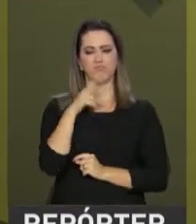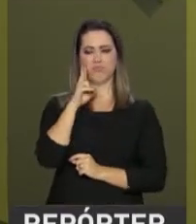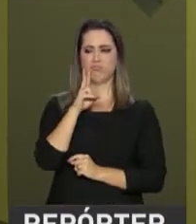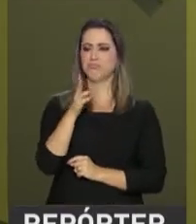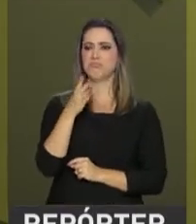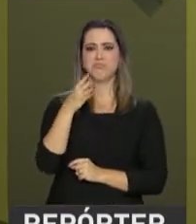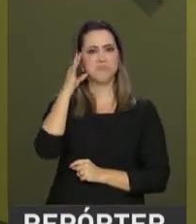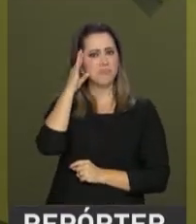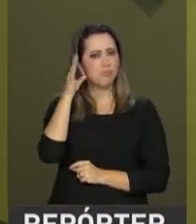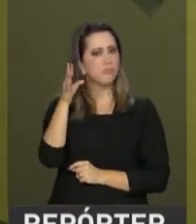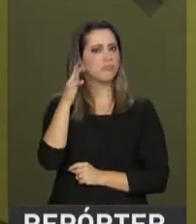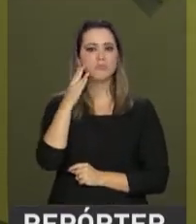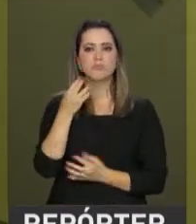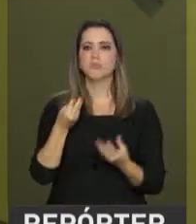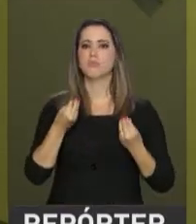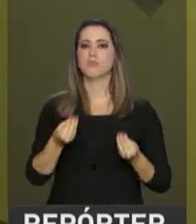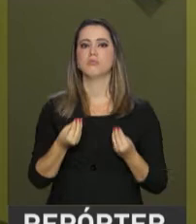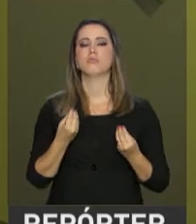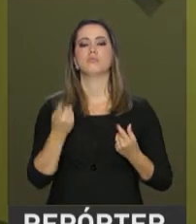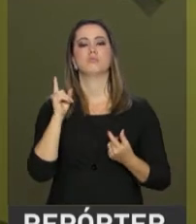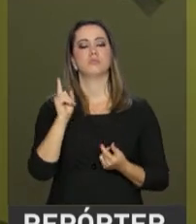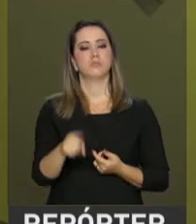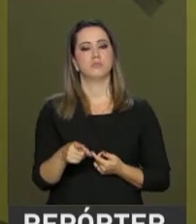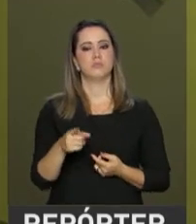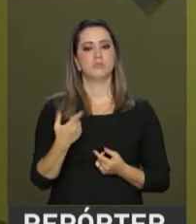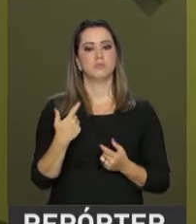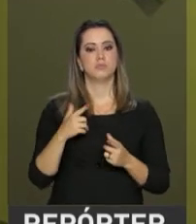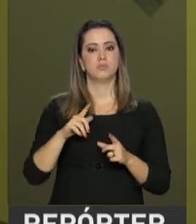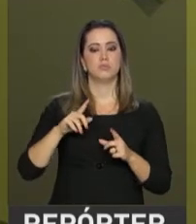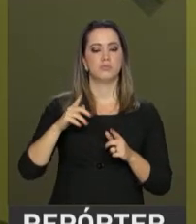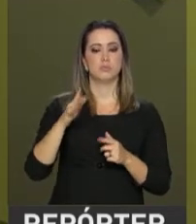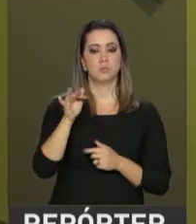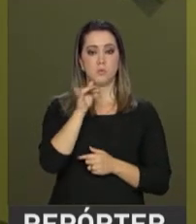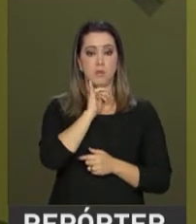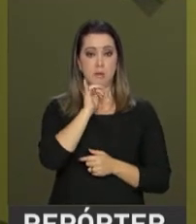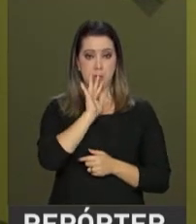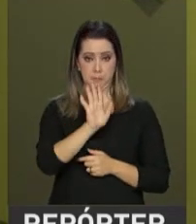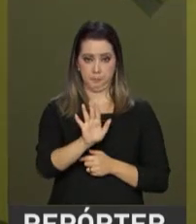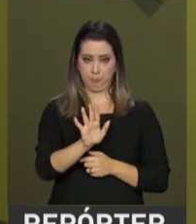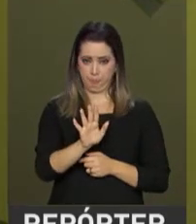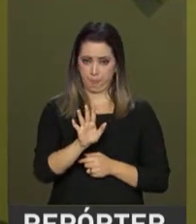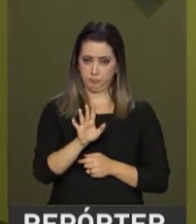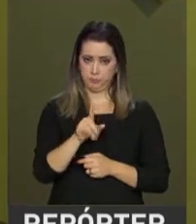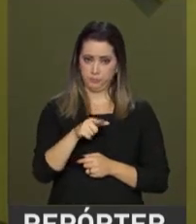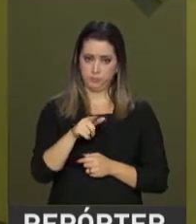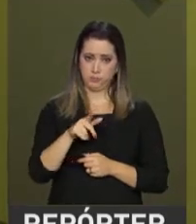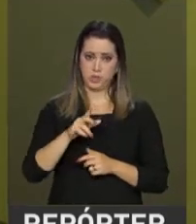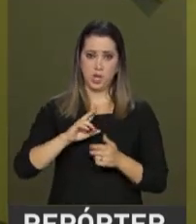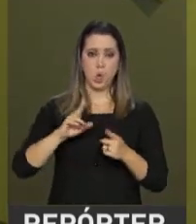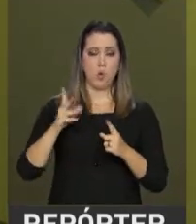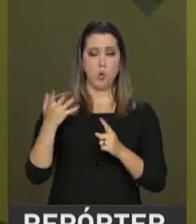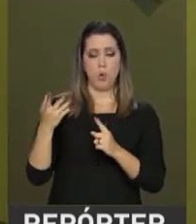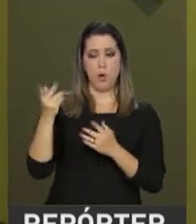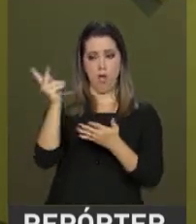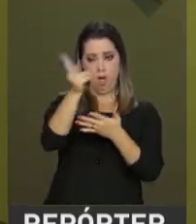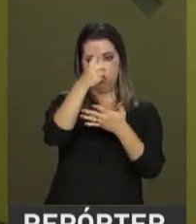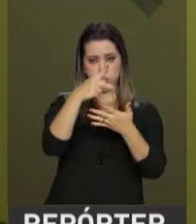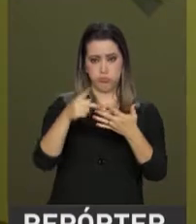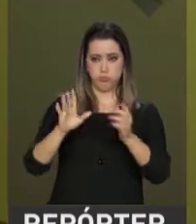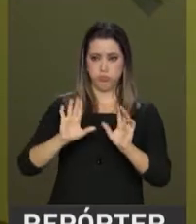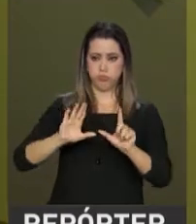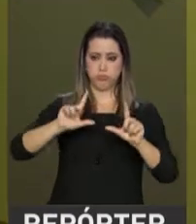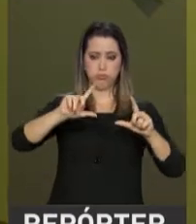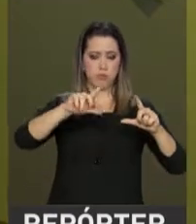não imaginava, né? A questão da parte de gravuras para